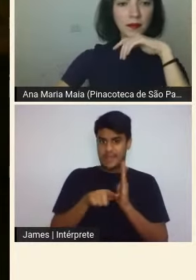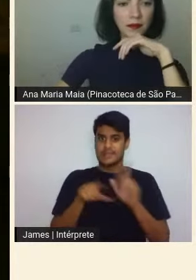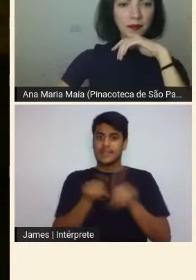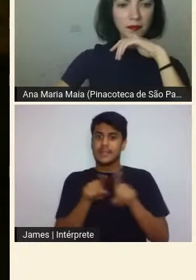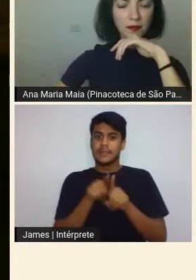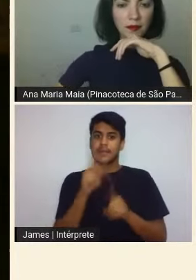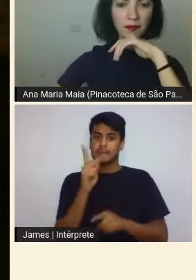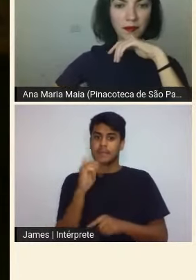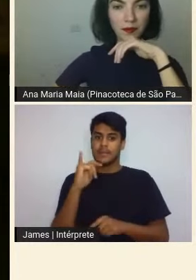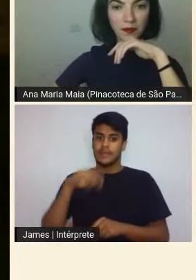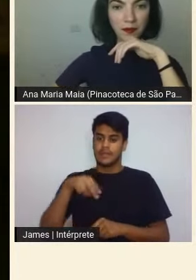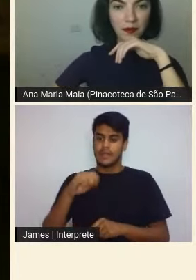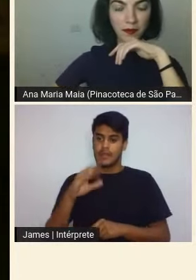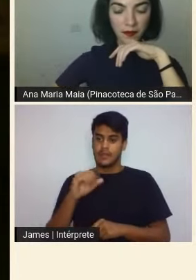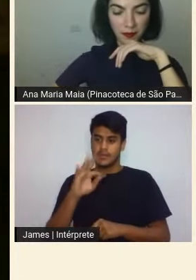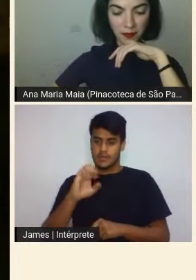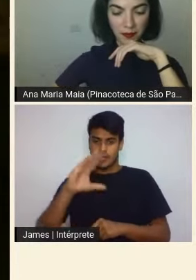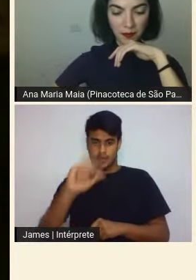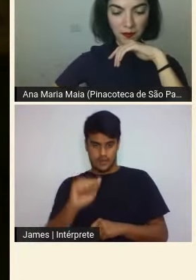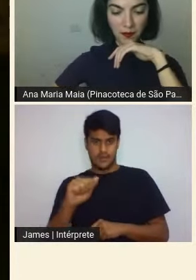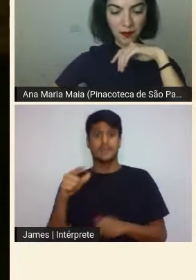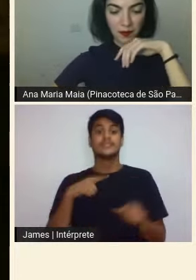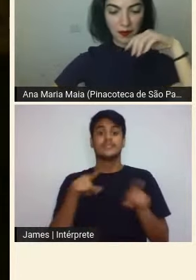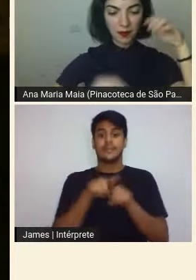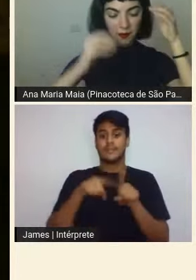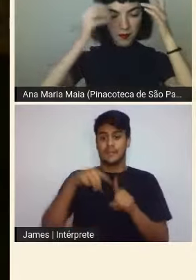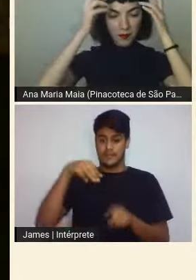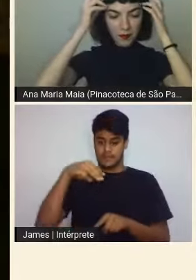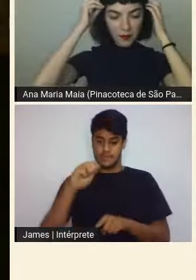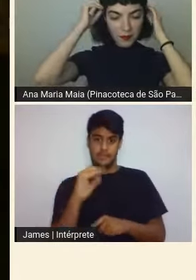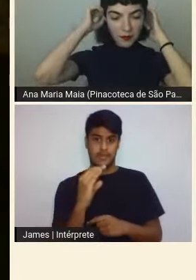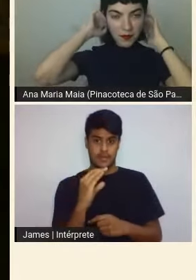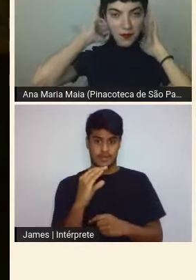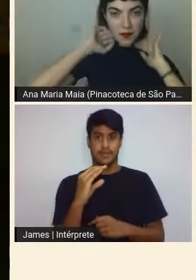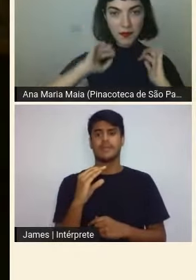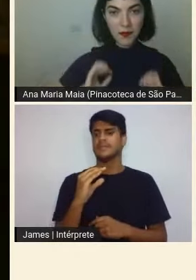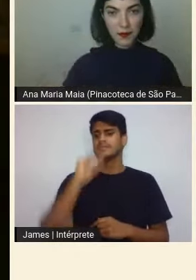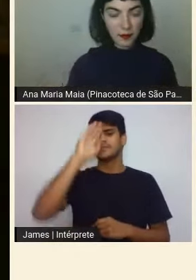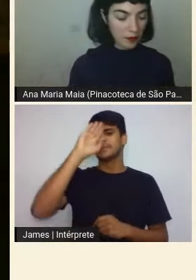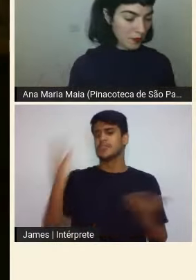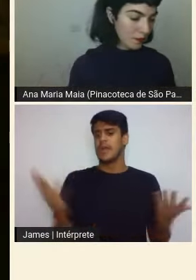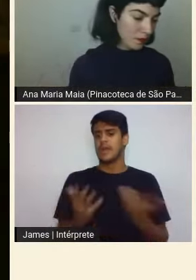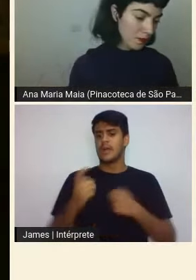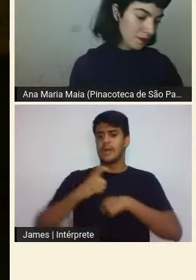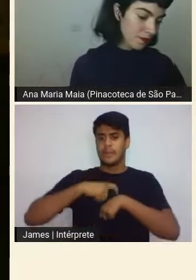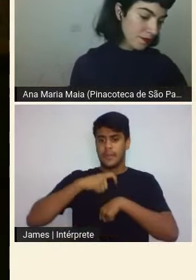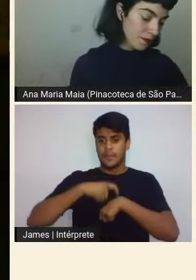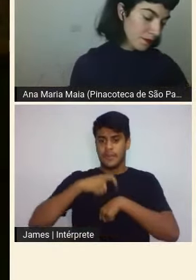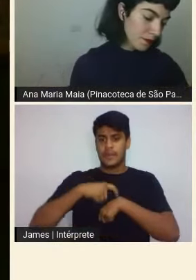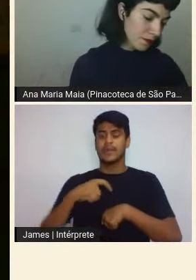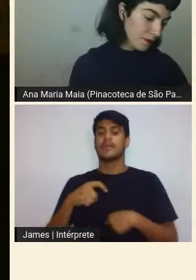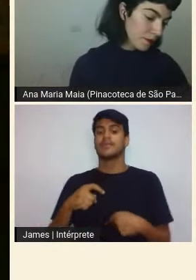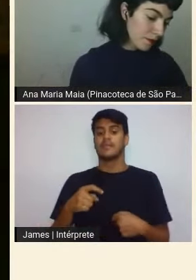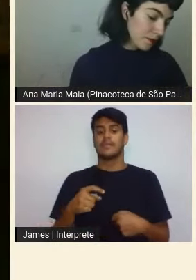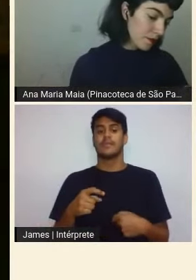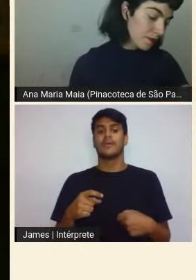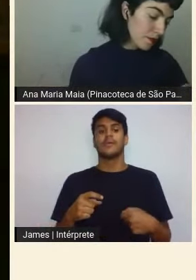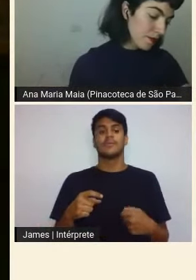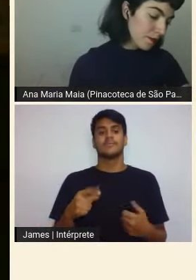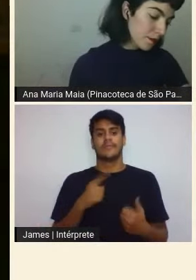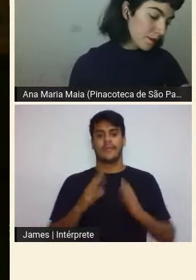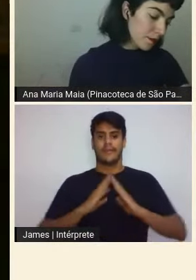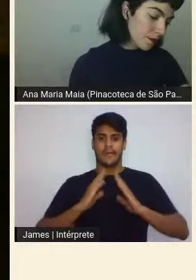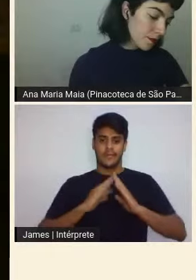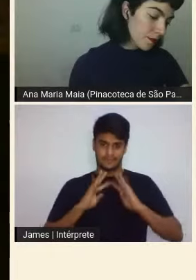pelo Museu de Arte Contemporânea, né, da USP, especialmente nesse momento que a gente está vivendo, né, trancado em casa, e também